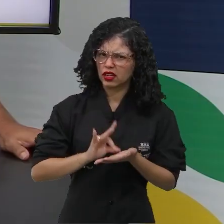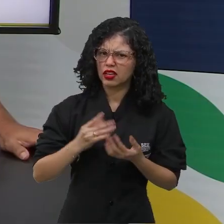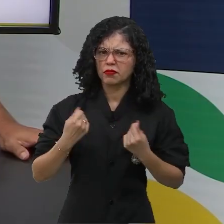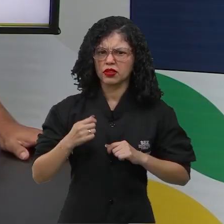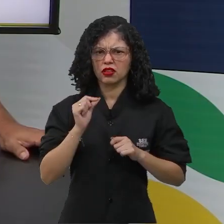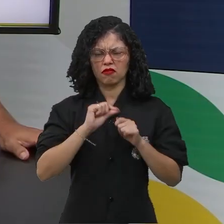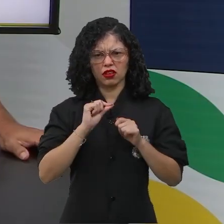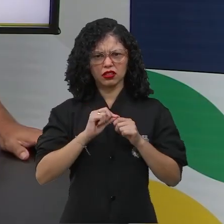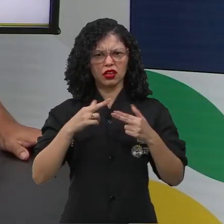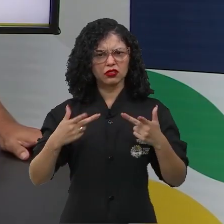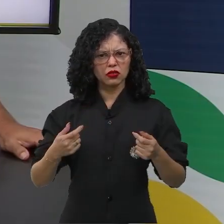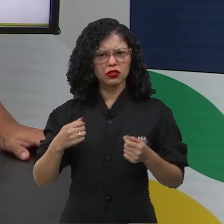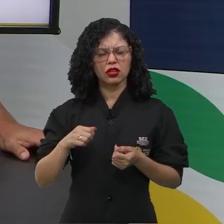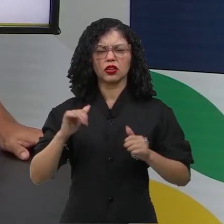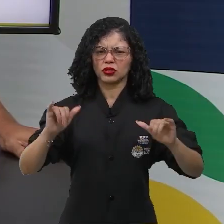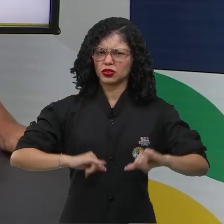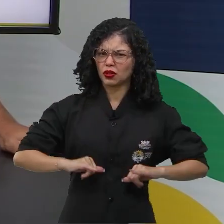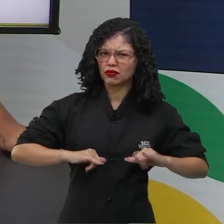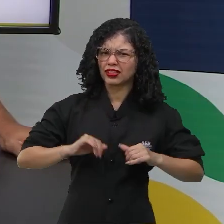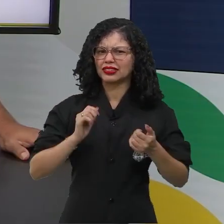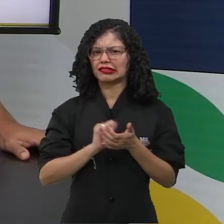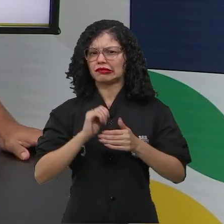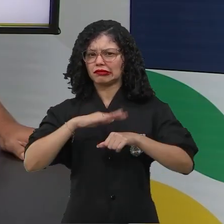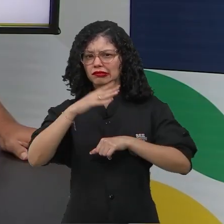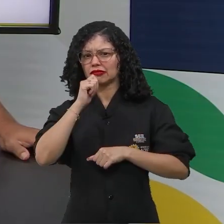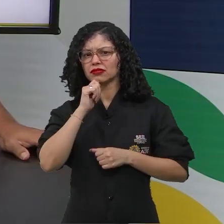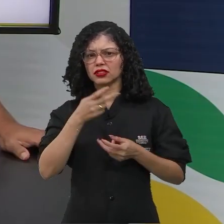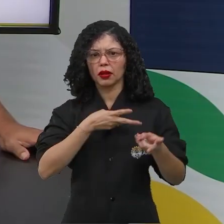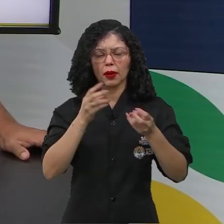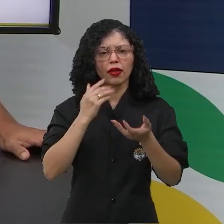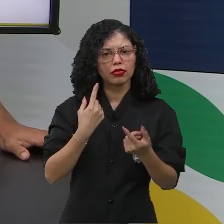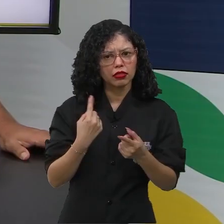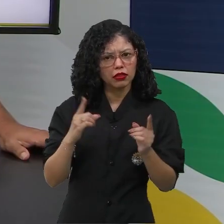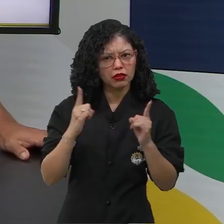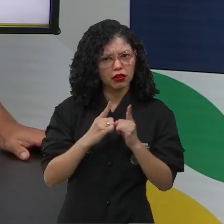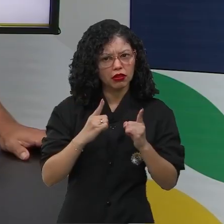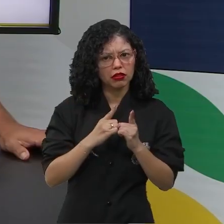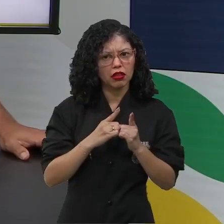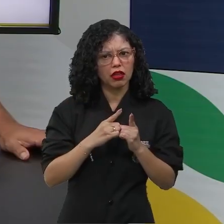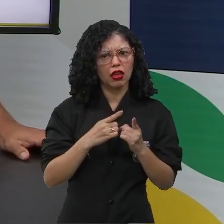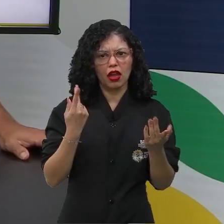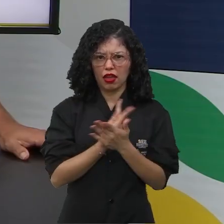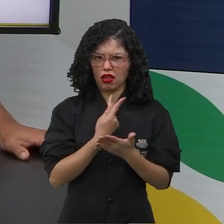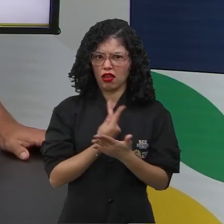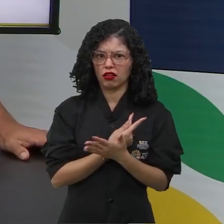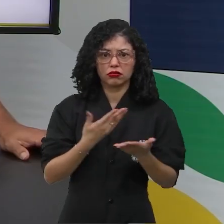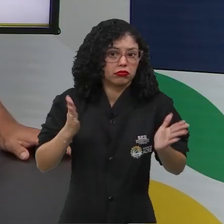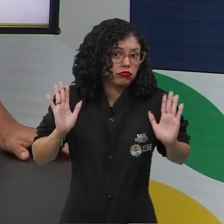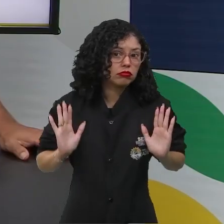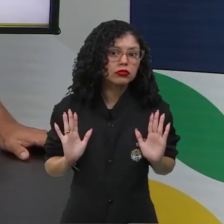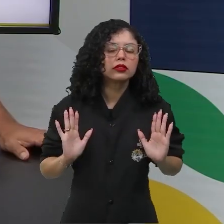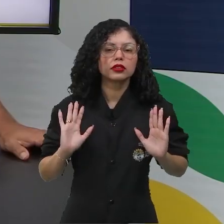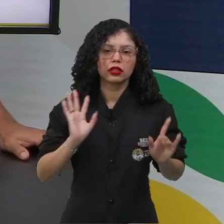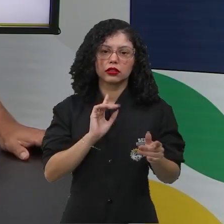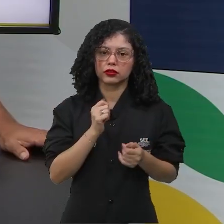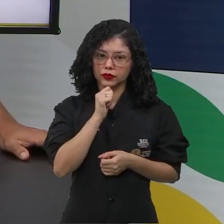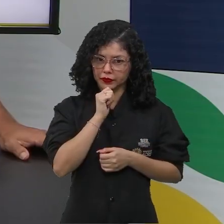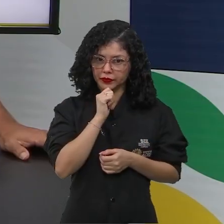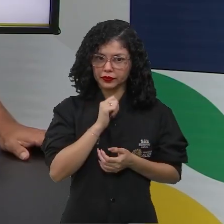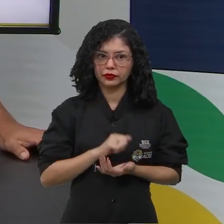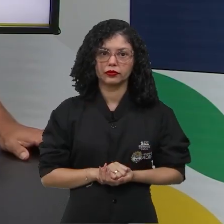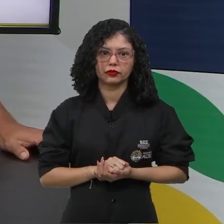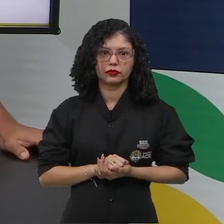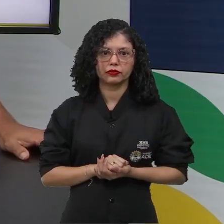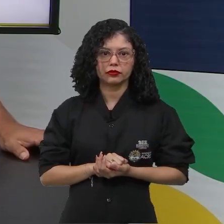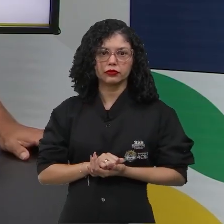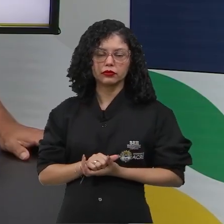machucar, se martirizar, sofrer para atingir uma expectativa que é irreal, ilusória?